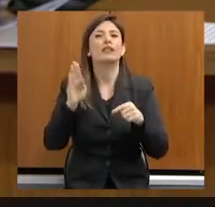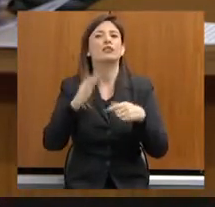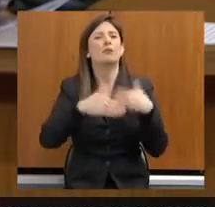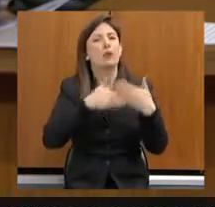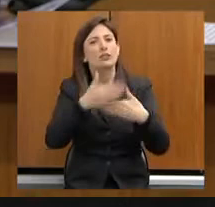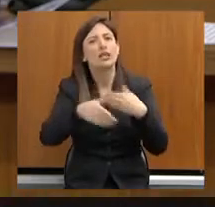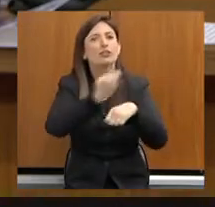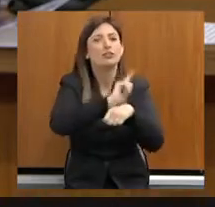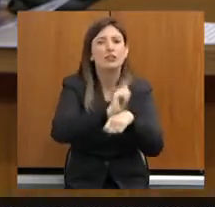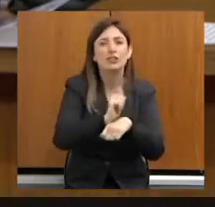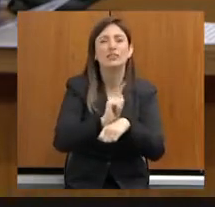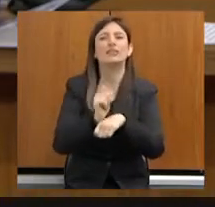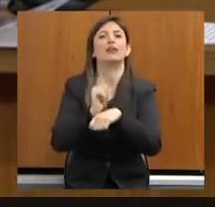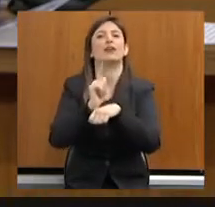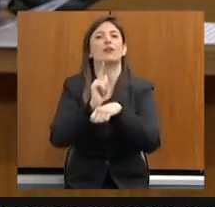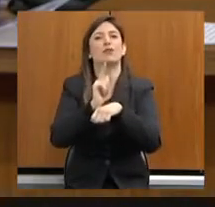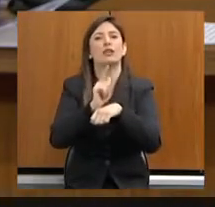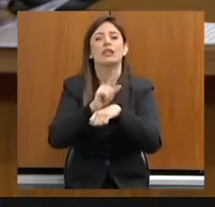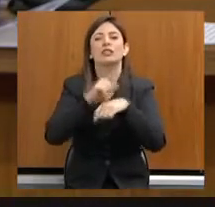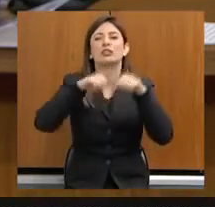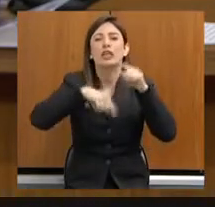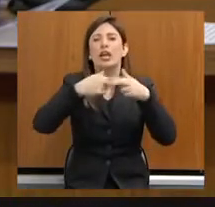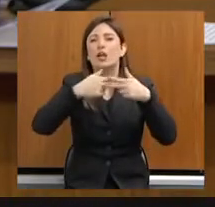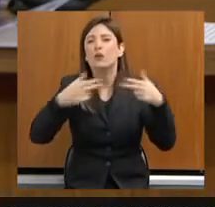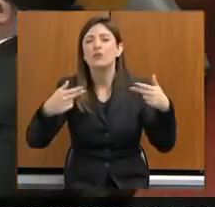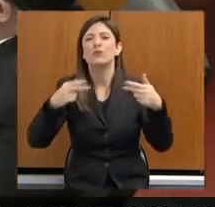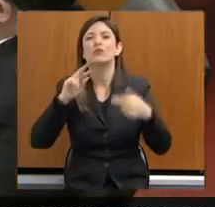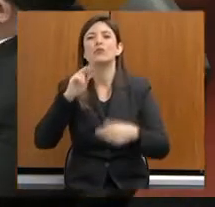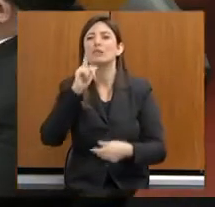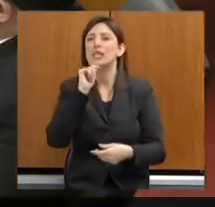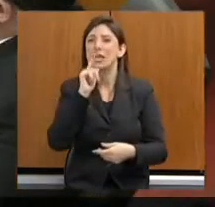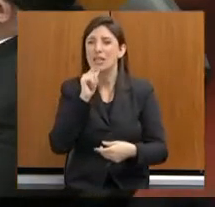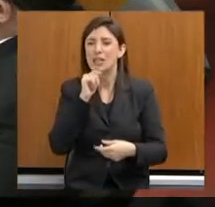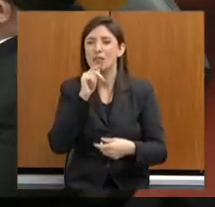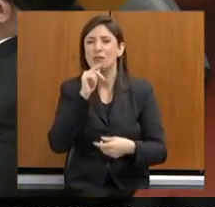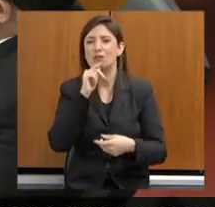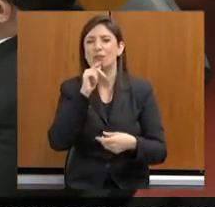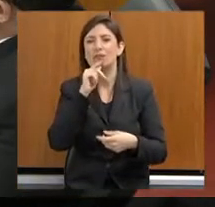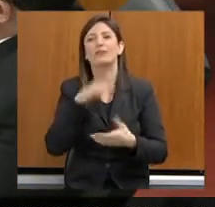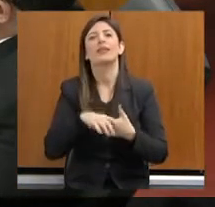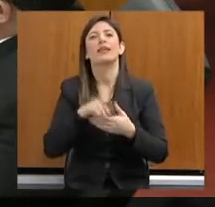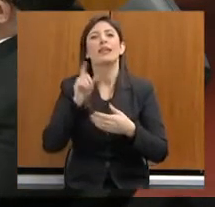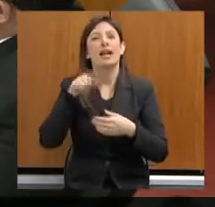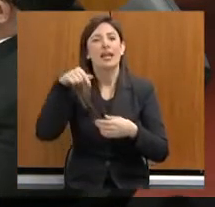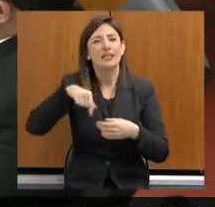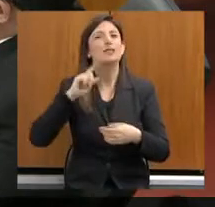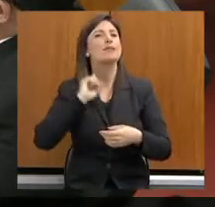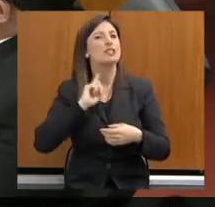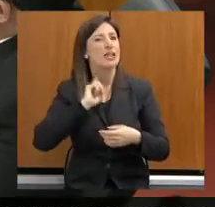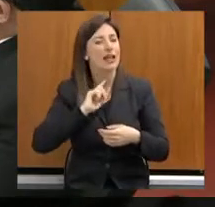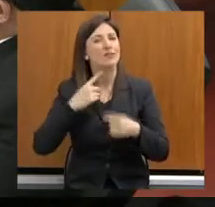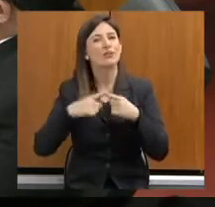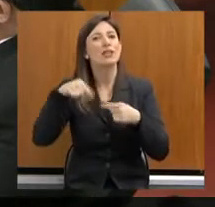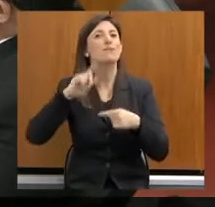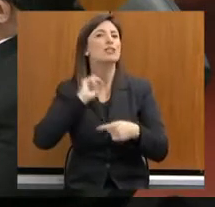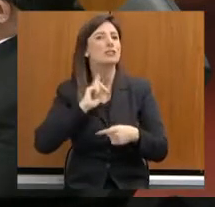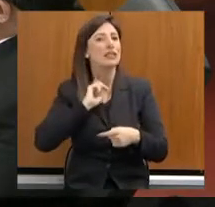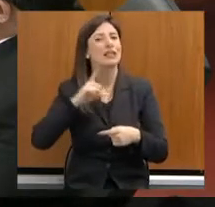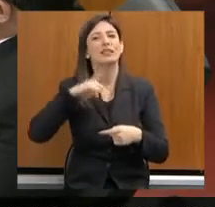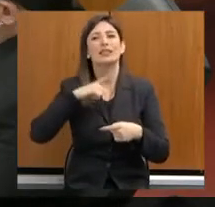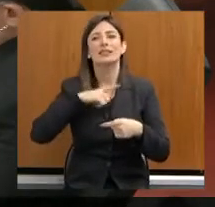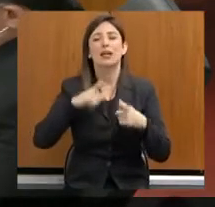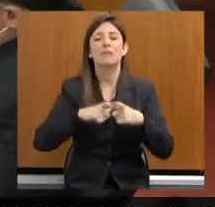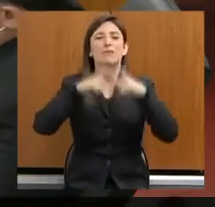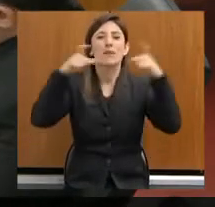racional dos recursos hídricos por nossos irrigantes de Minas Gerais que é o estado que tem maior é irrigado por aspersão